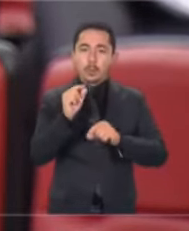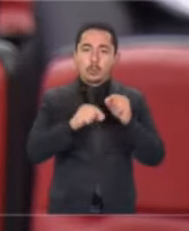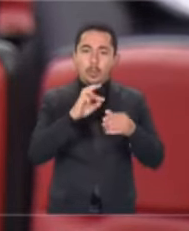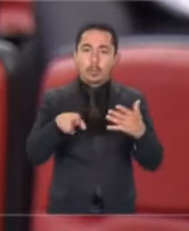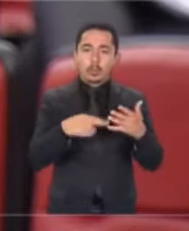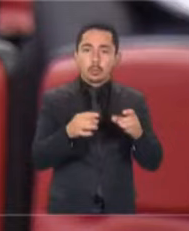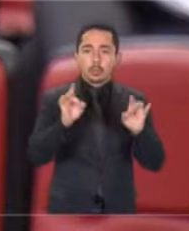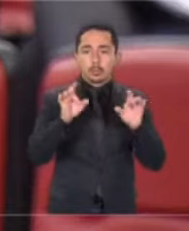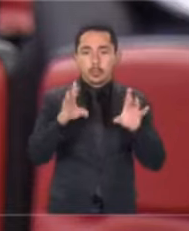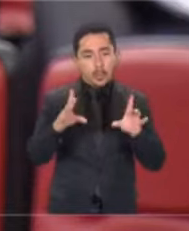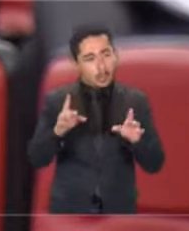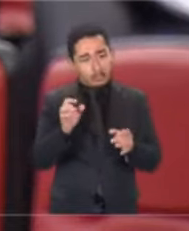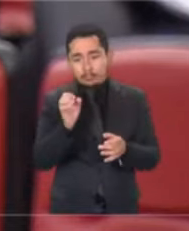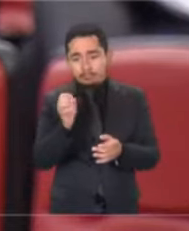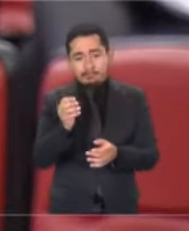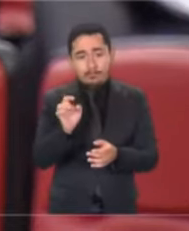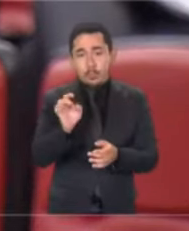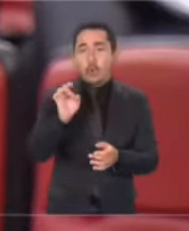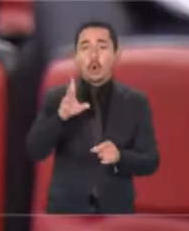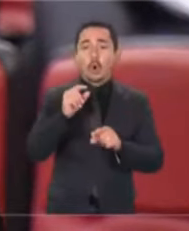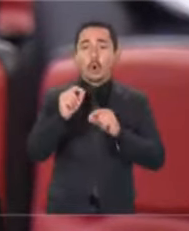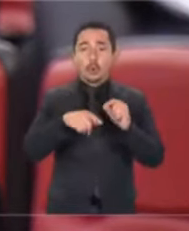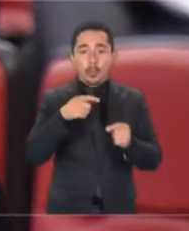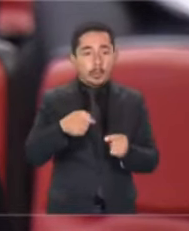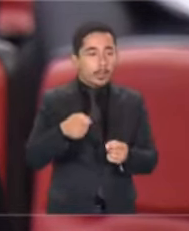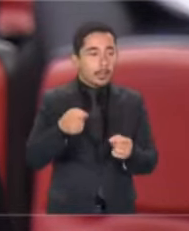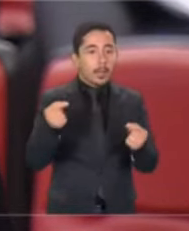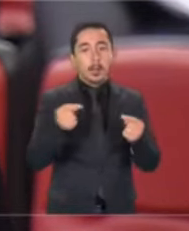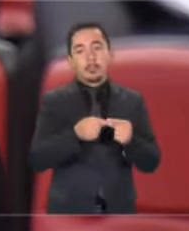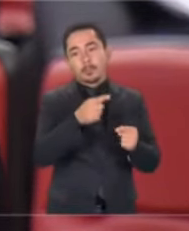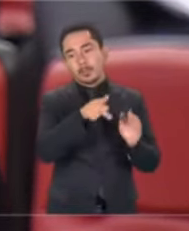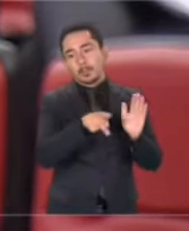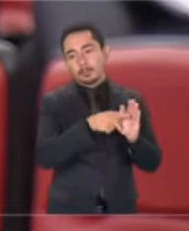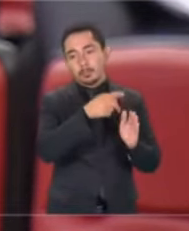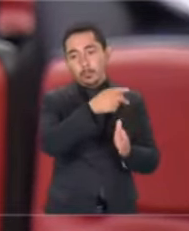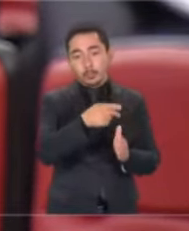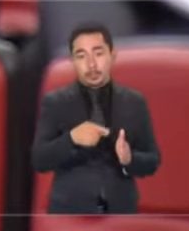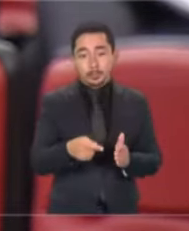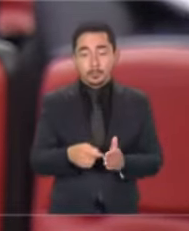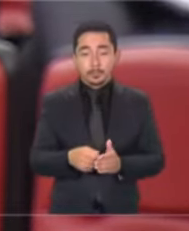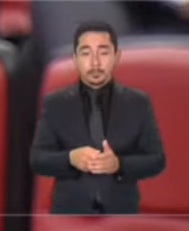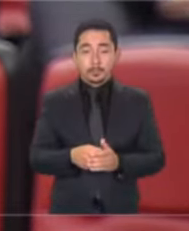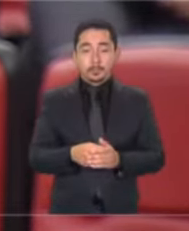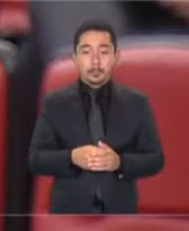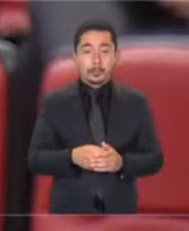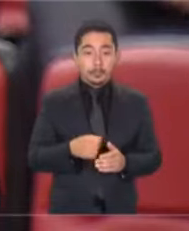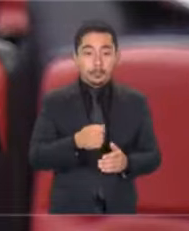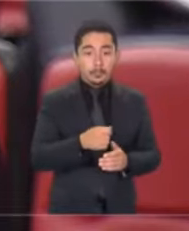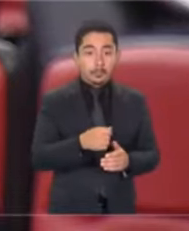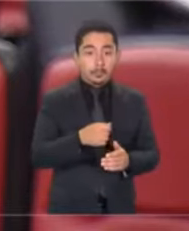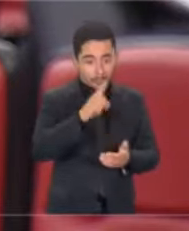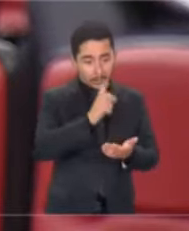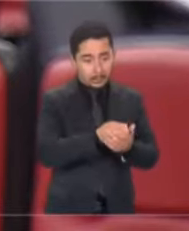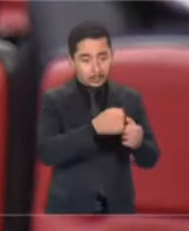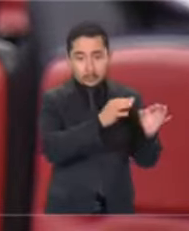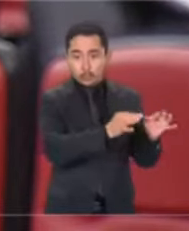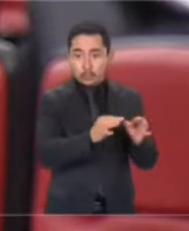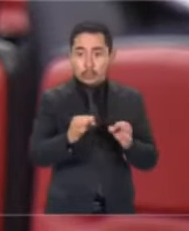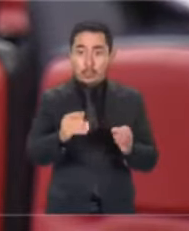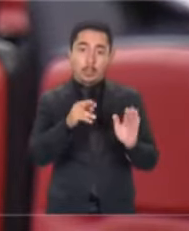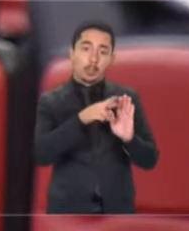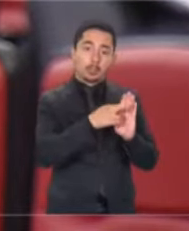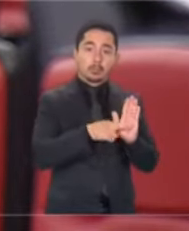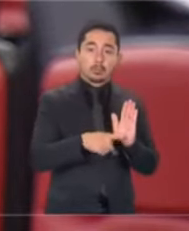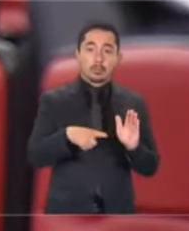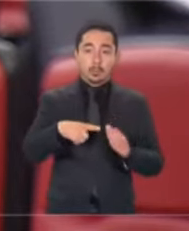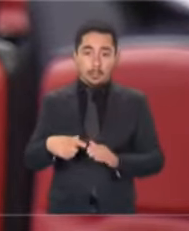pelo menos a adoção e a aplicação do princípio in dubio pro suffragio. E um último retoque. Nós colocamos recurso